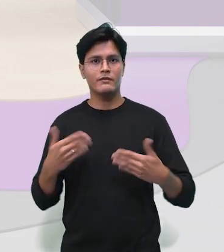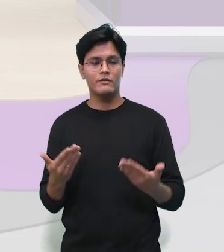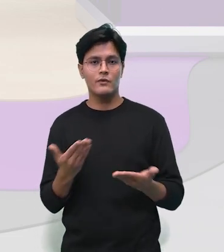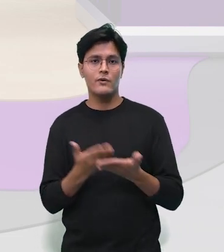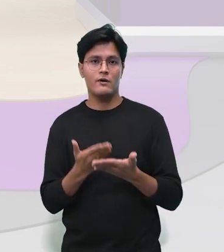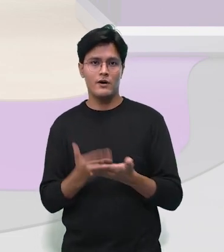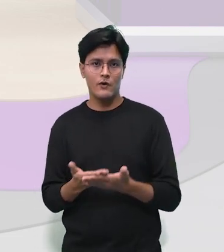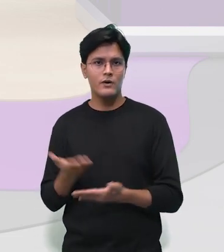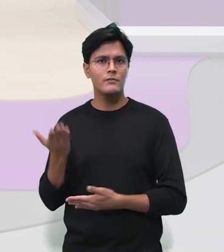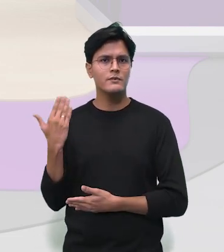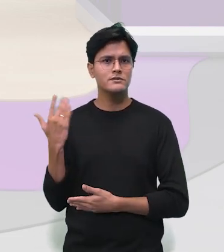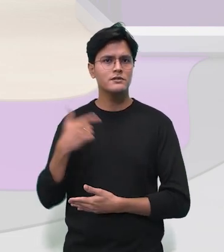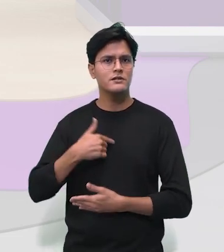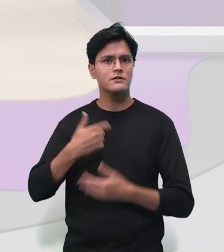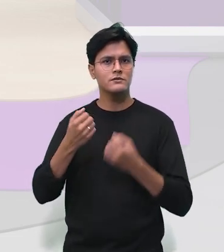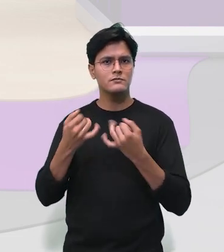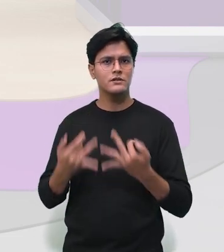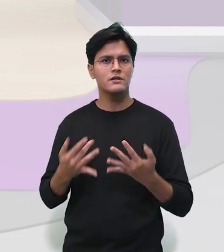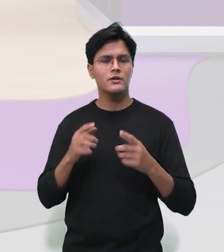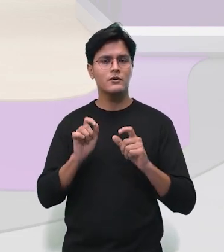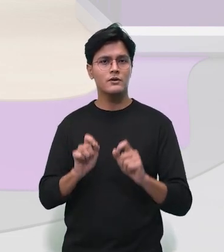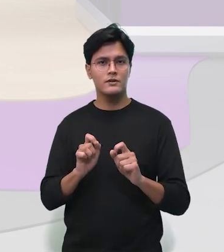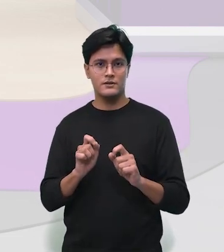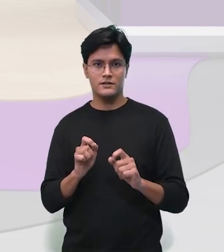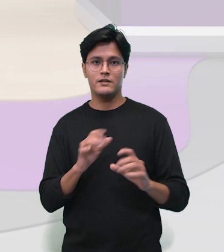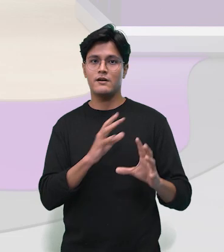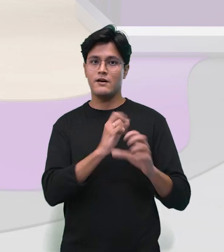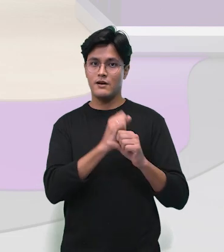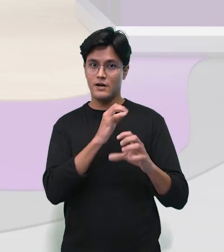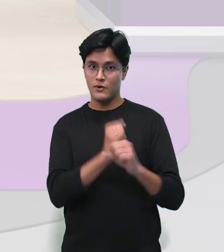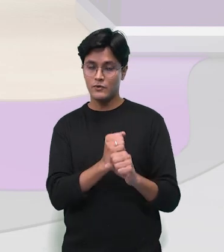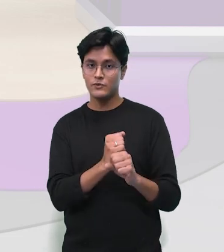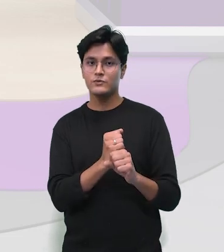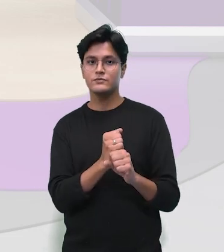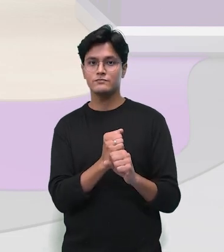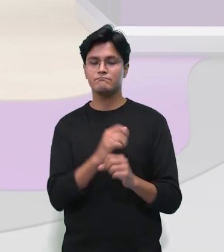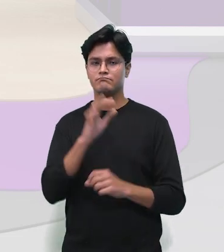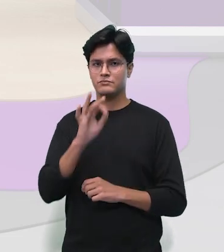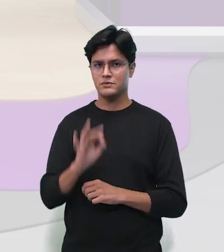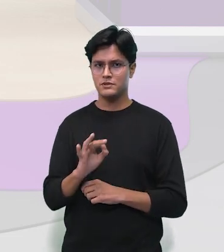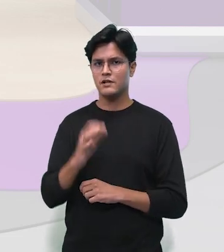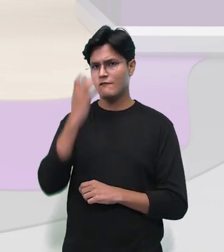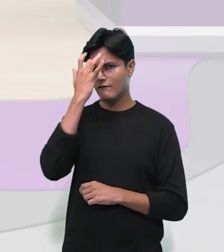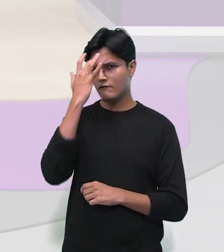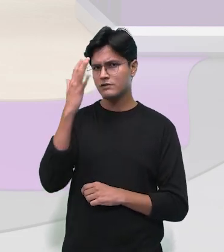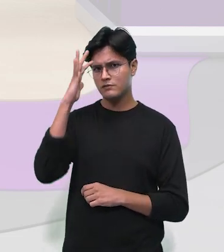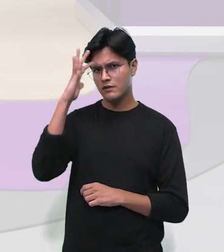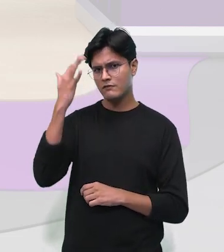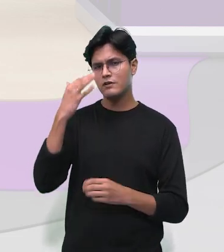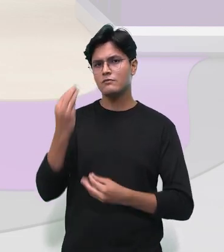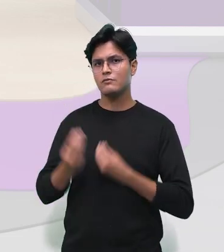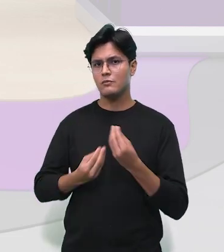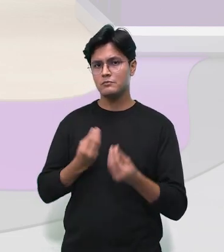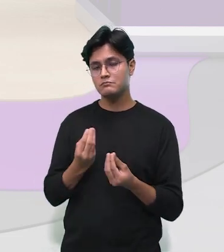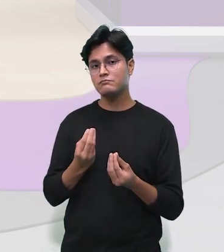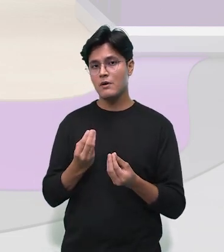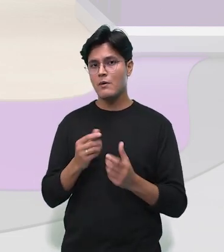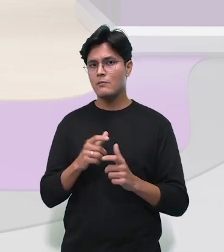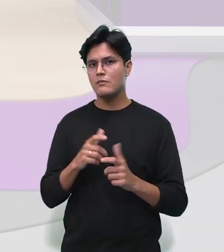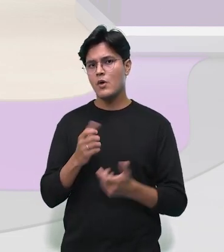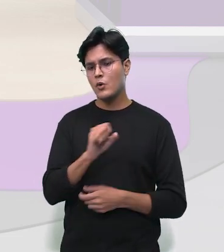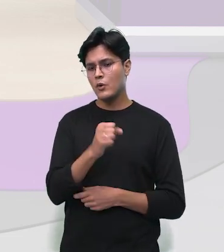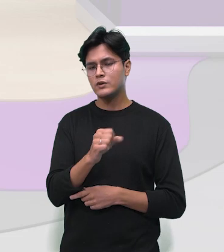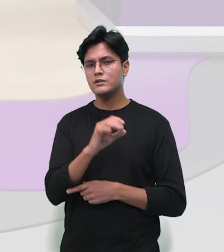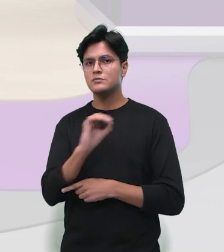para vocês que o cálculo de porcentagem ele pode ser facilmente resolvido em pelo menos 80% dos casos,